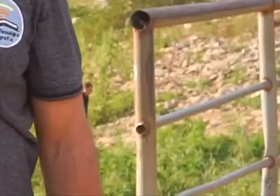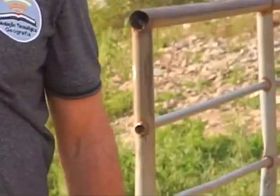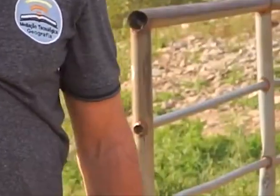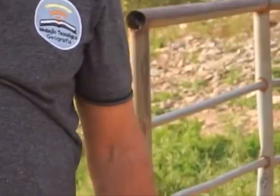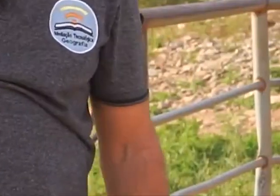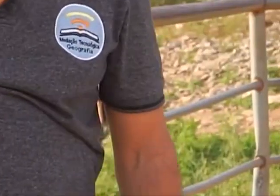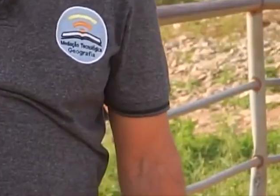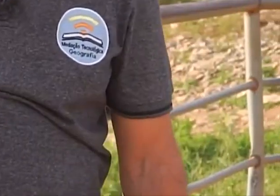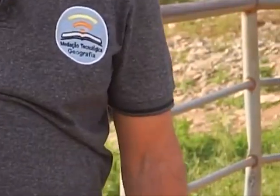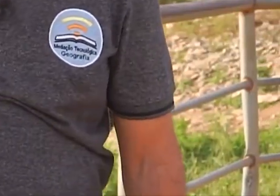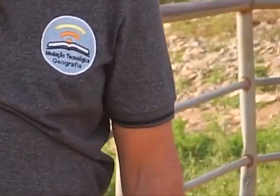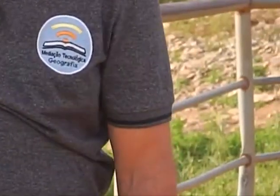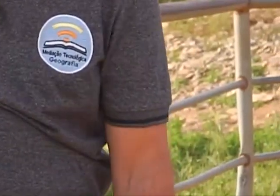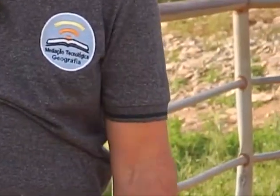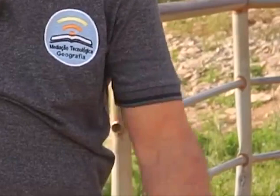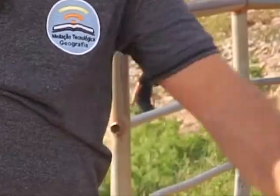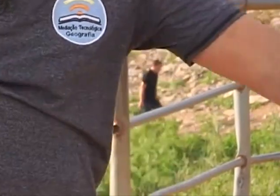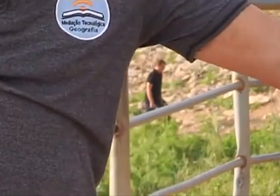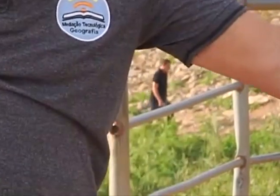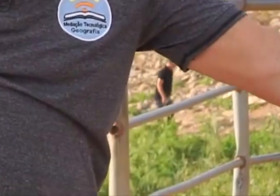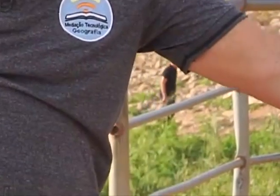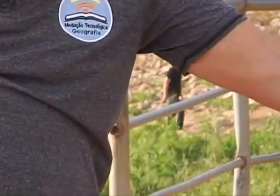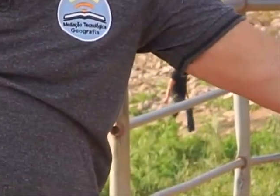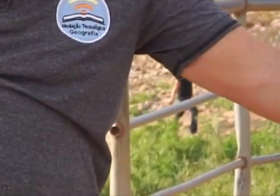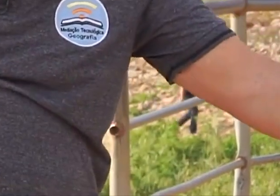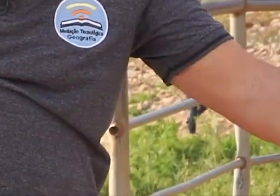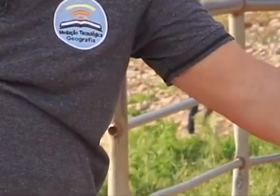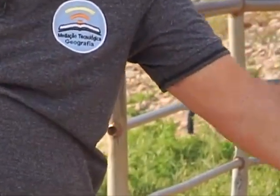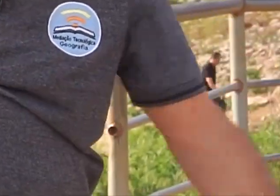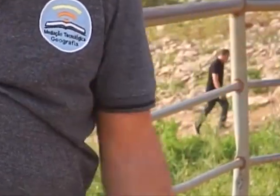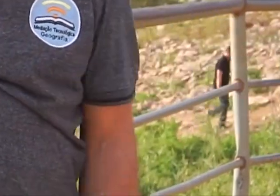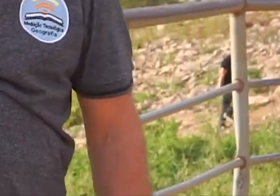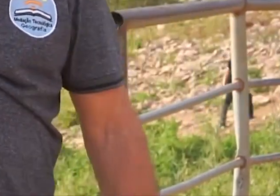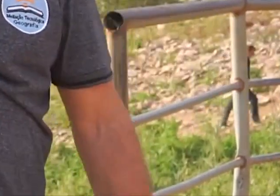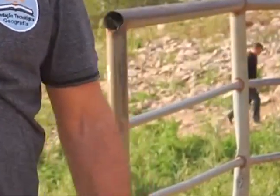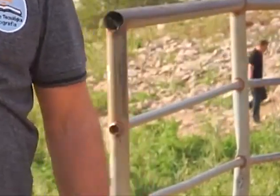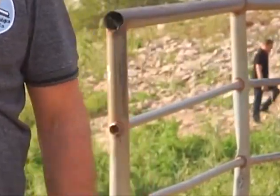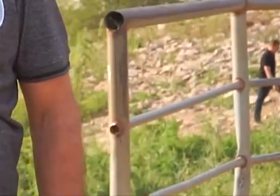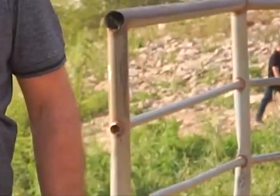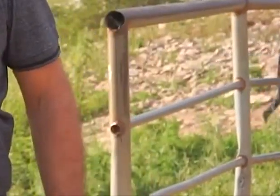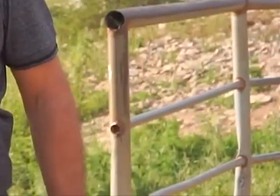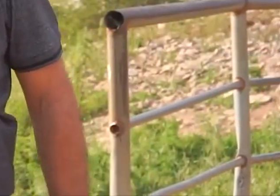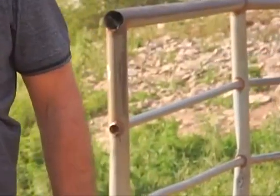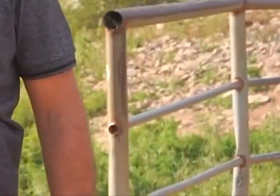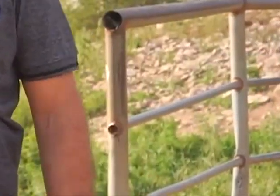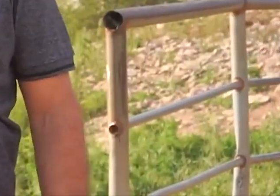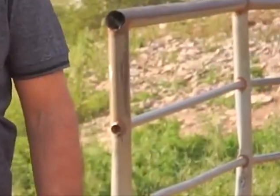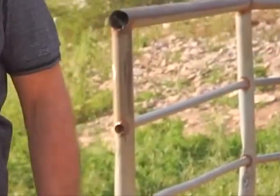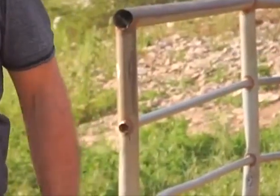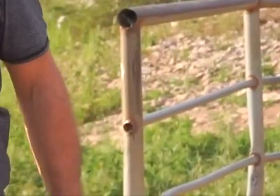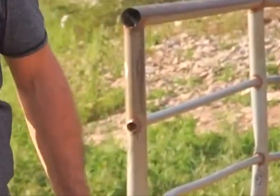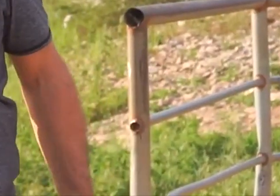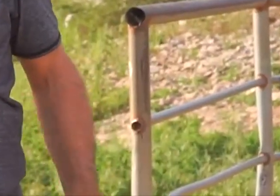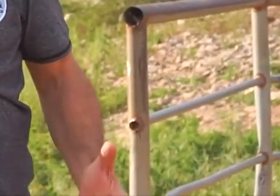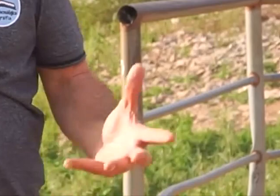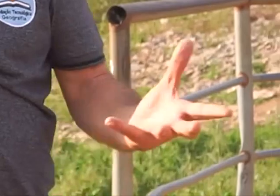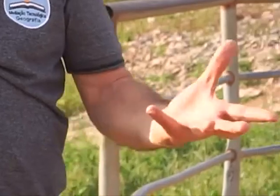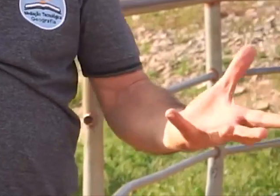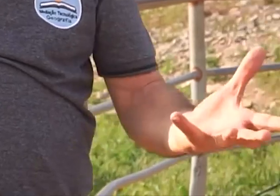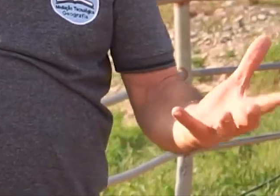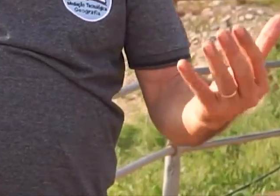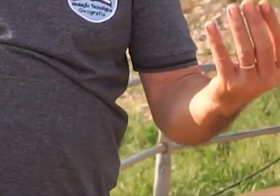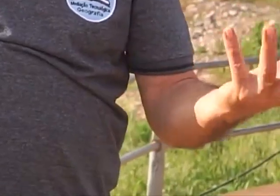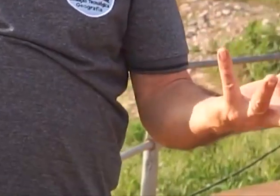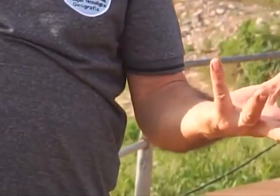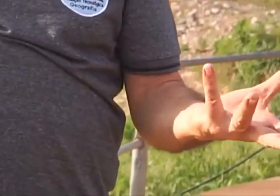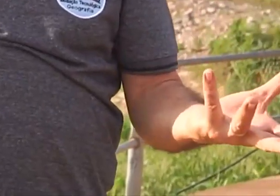planeta, que é a bacia Amazonas. Viu só como é importante? A gente tem mais. Na margem do rio nós temos a grande produção agrícola